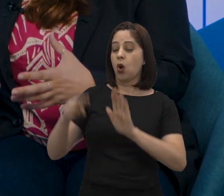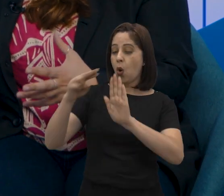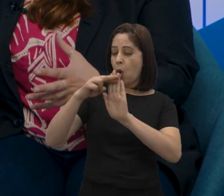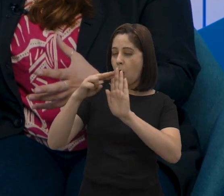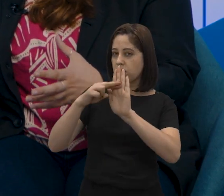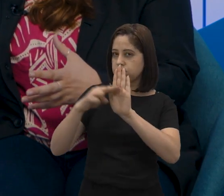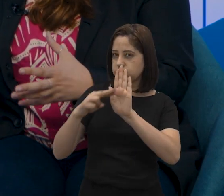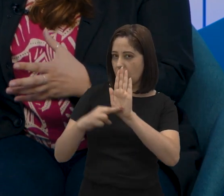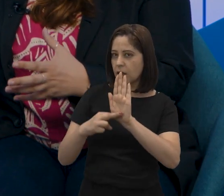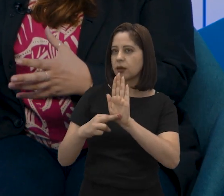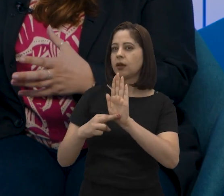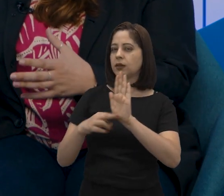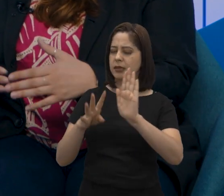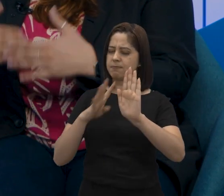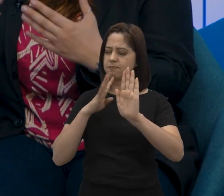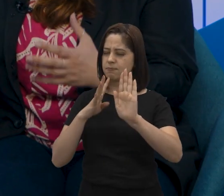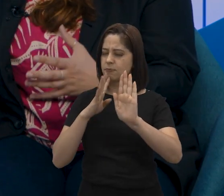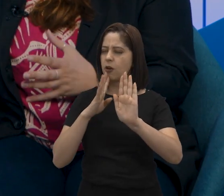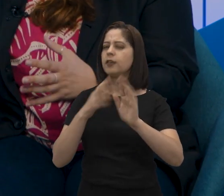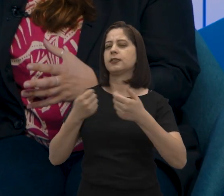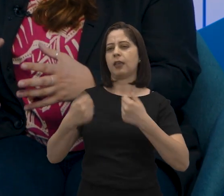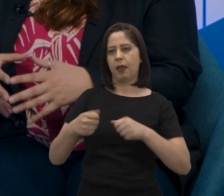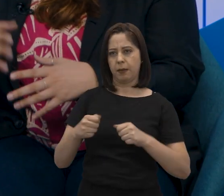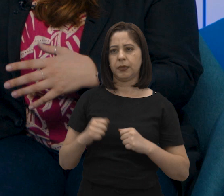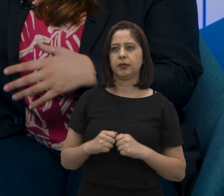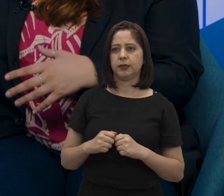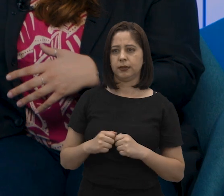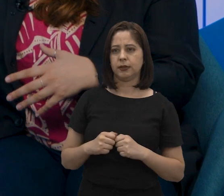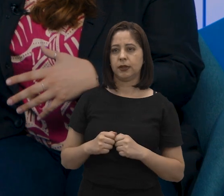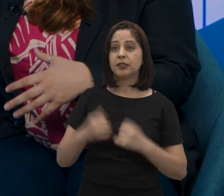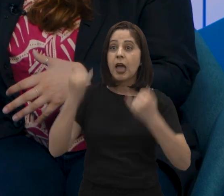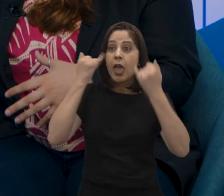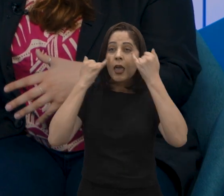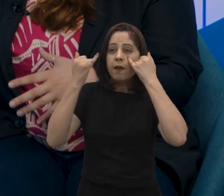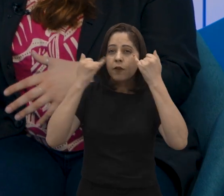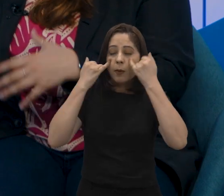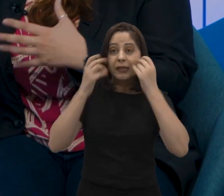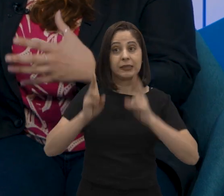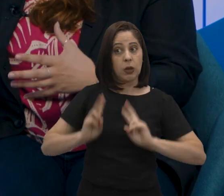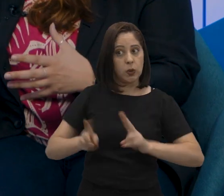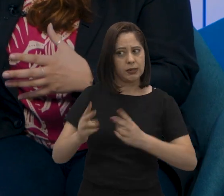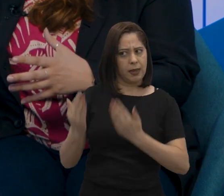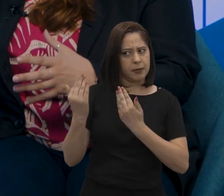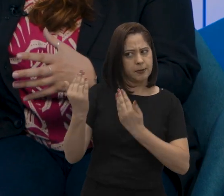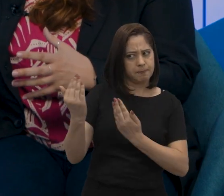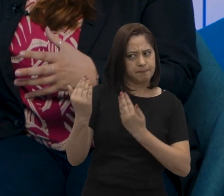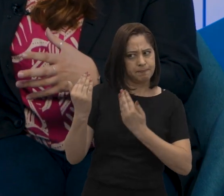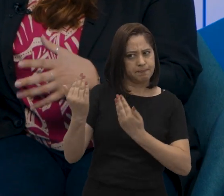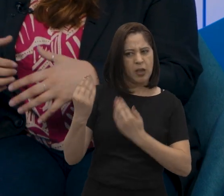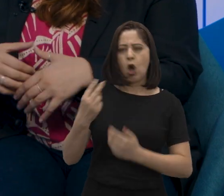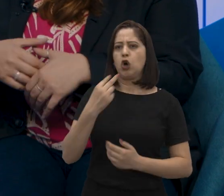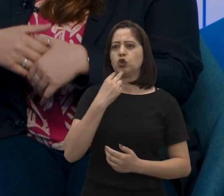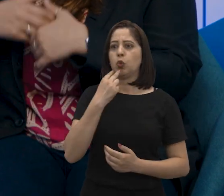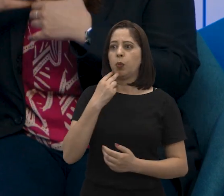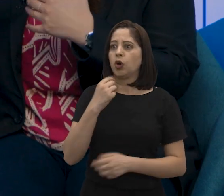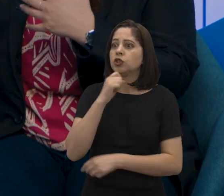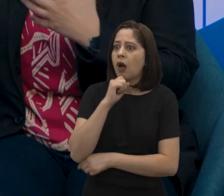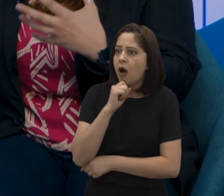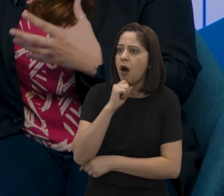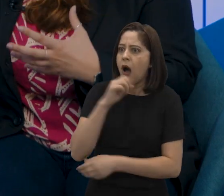quando a gente está falando de eleição, que é procurar informação, né? Justamente não acreditar fielmente ali na peça publicitária,